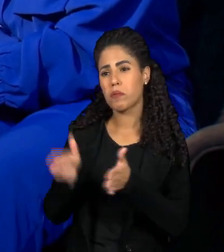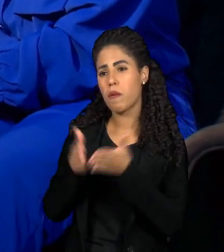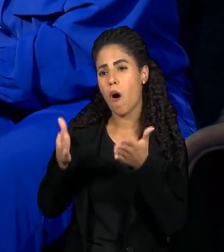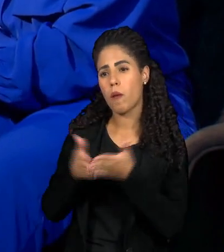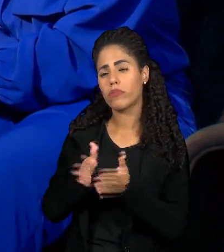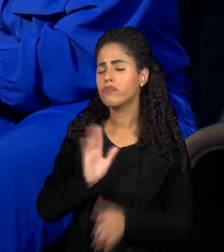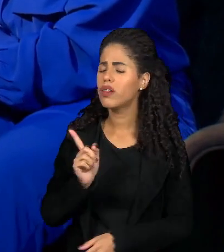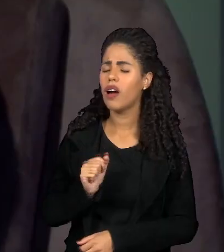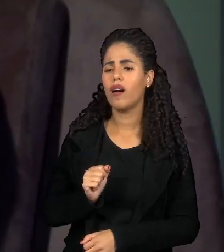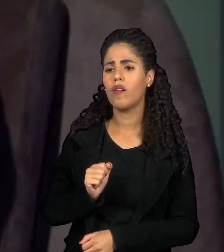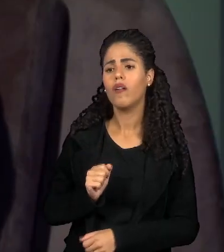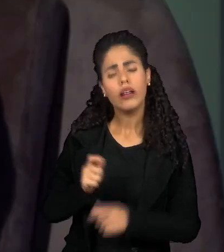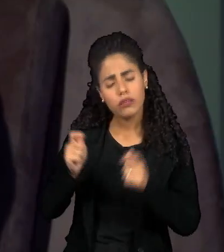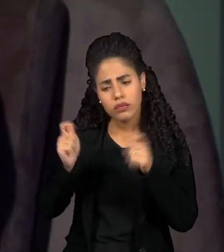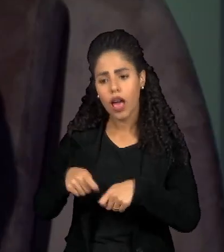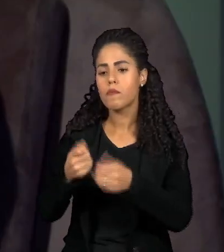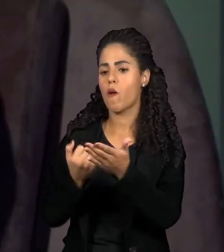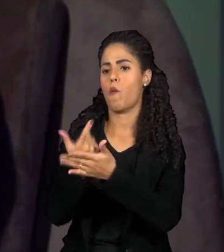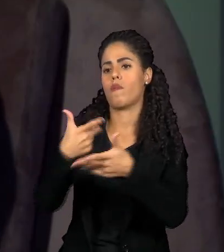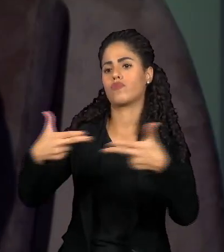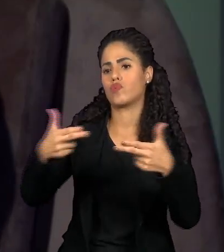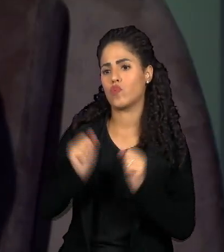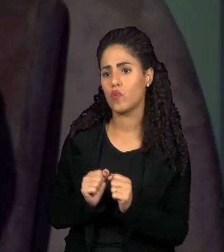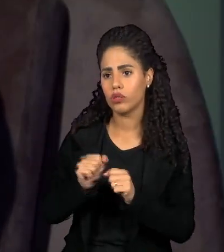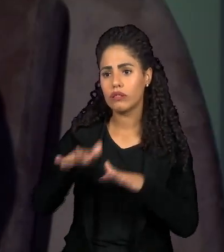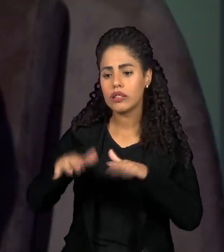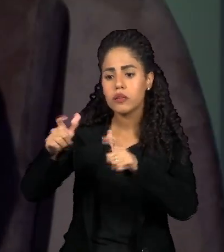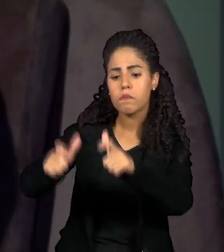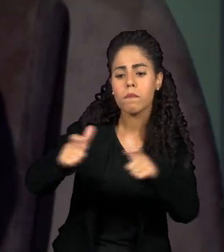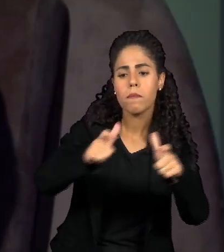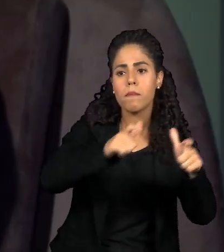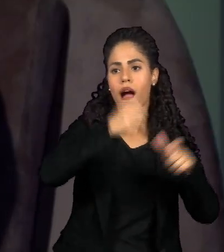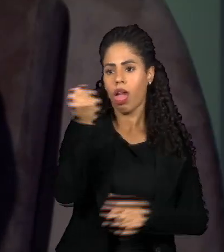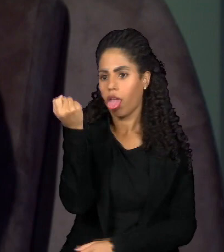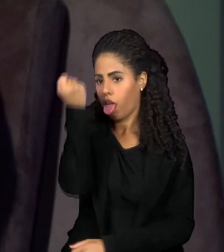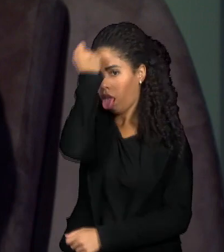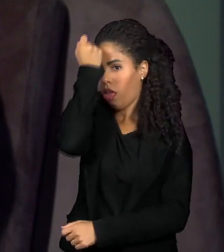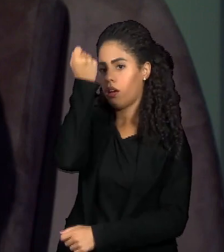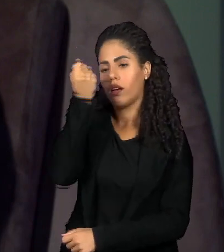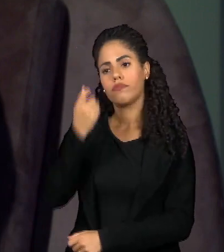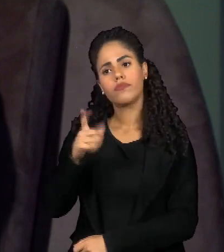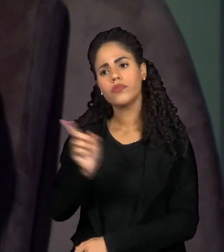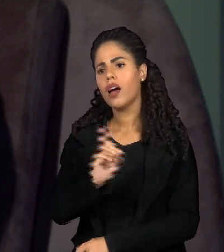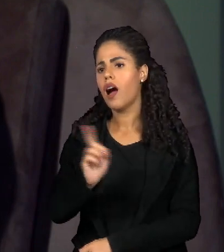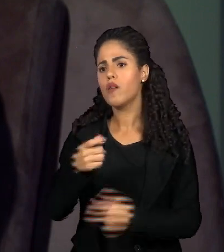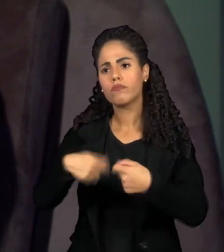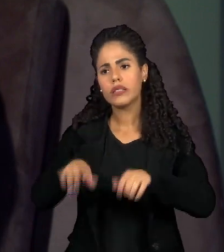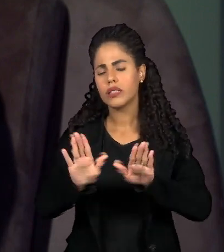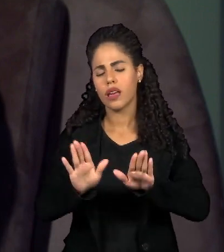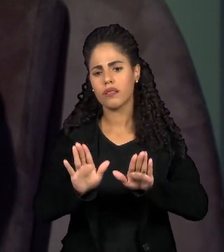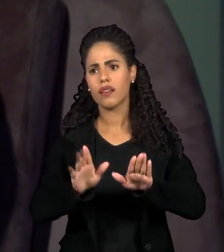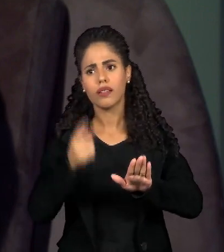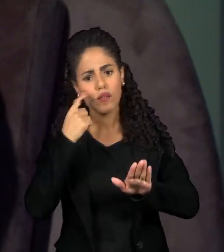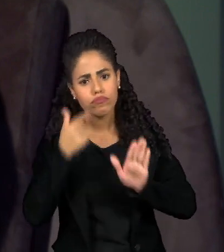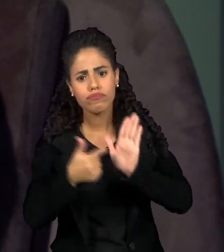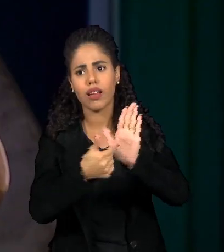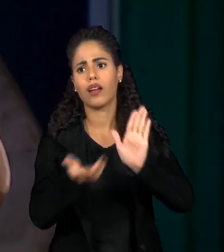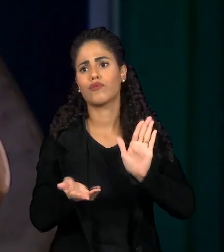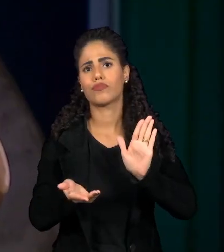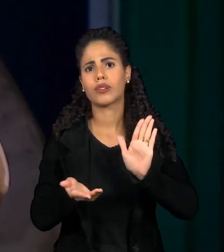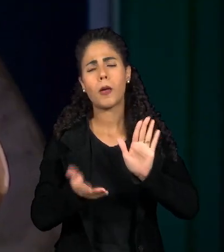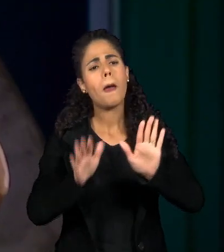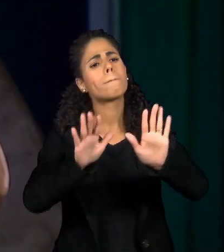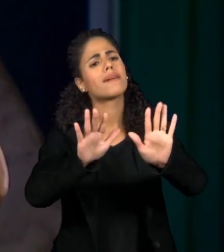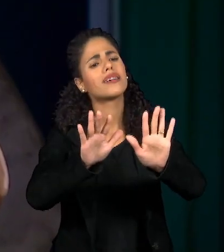em acessar esses espaços que são classificados aí como de alto padrão e tudo mais. Então, de fato... Seria